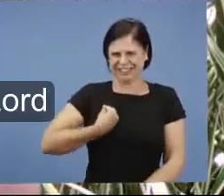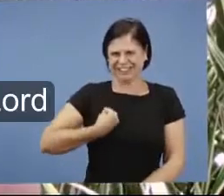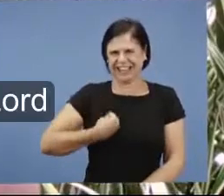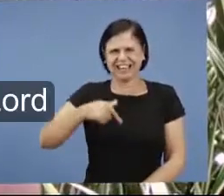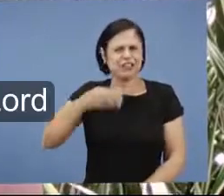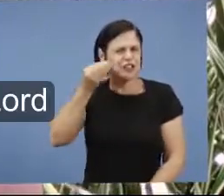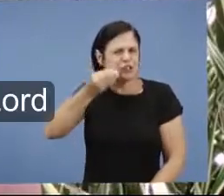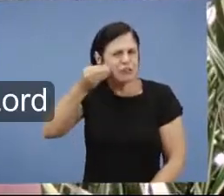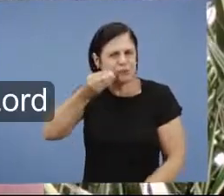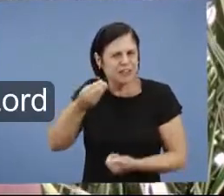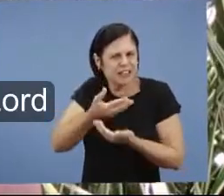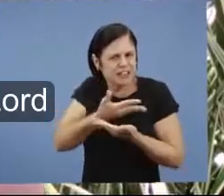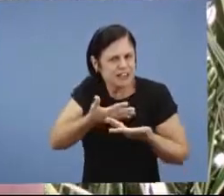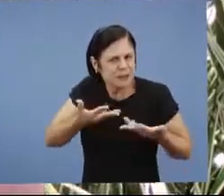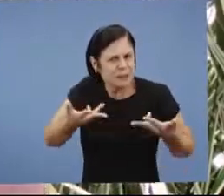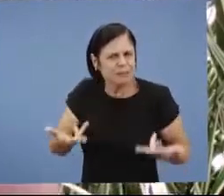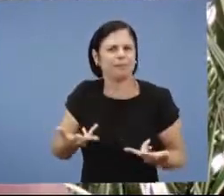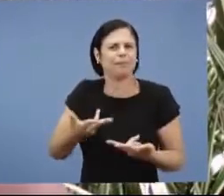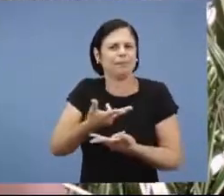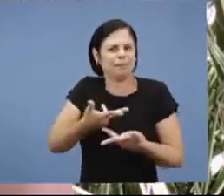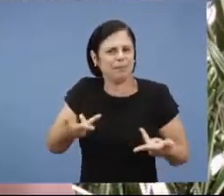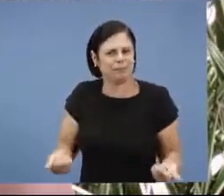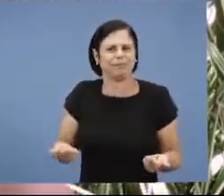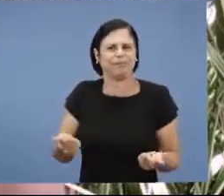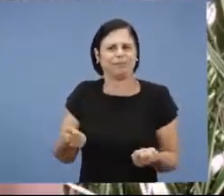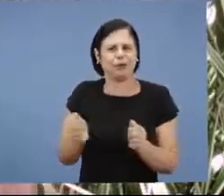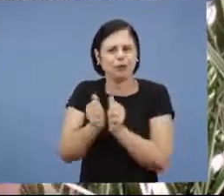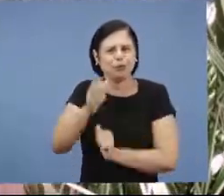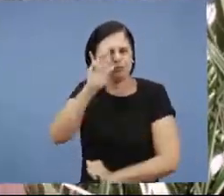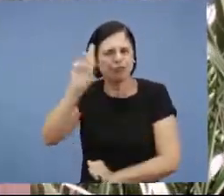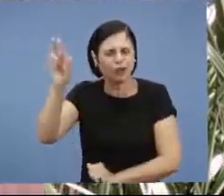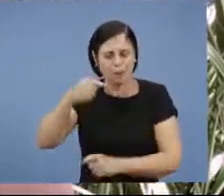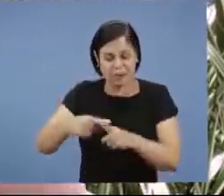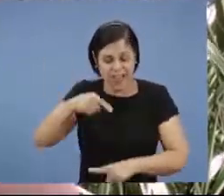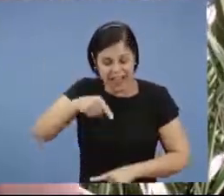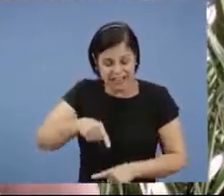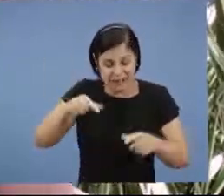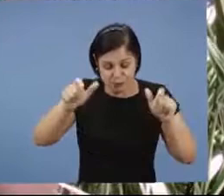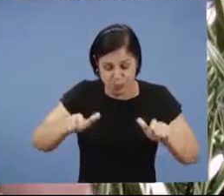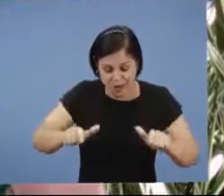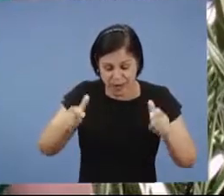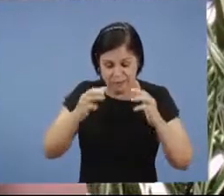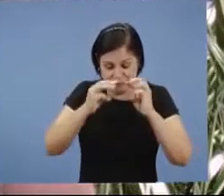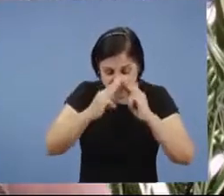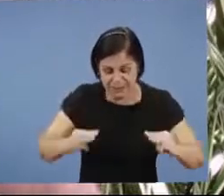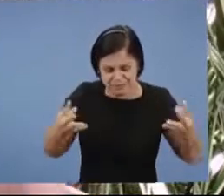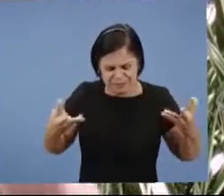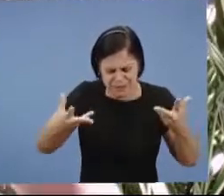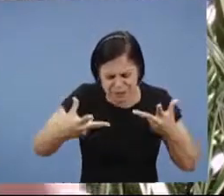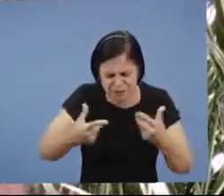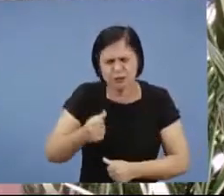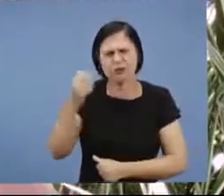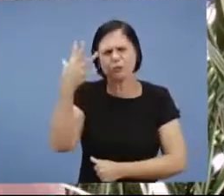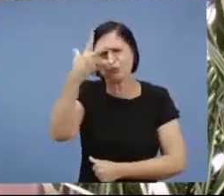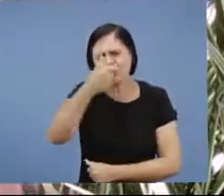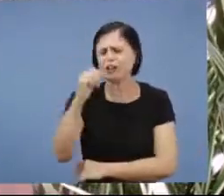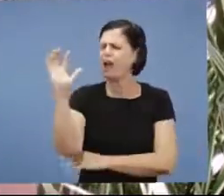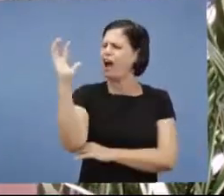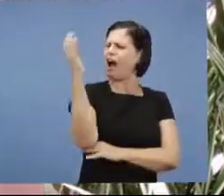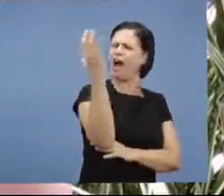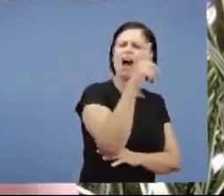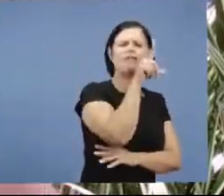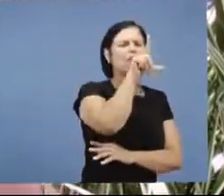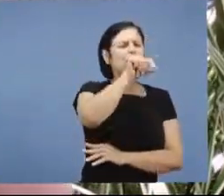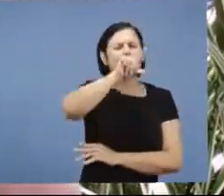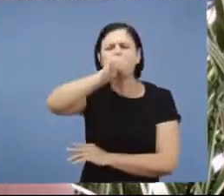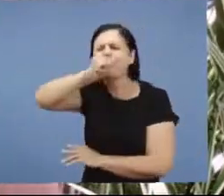tendo uma experiência muito grande com o Senhor, porque esse lugar é maravilhoso, é muito bonito, várias árvores,